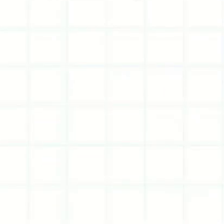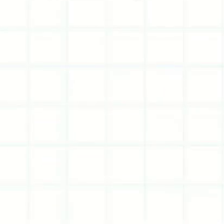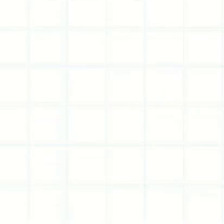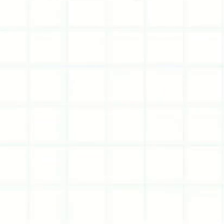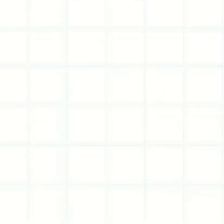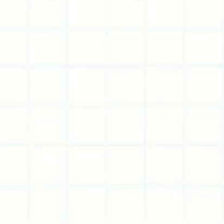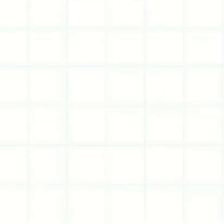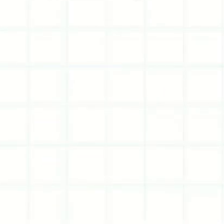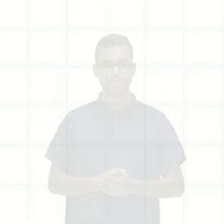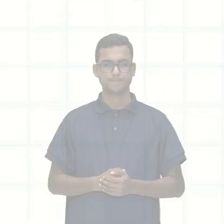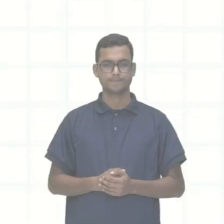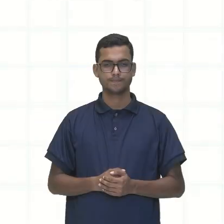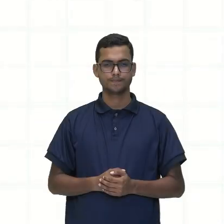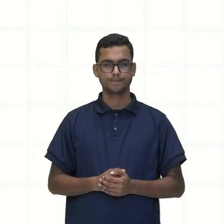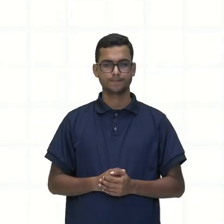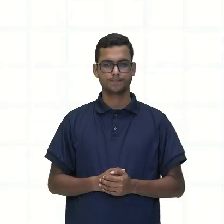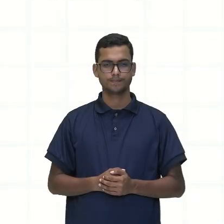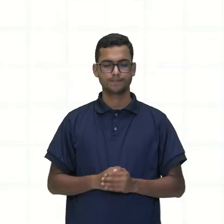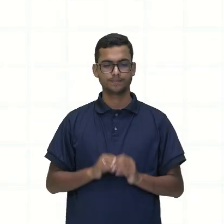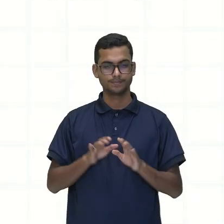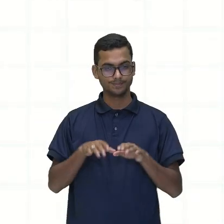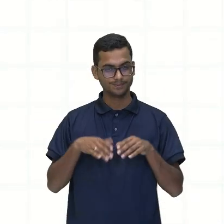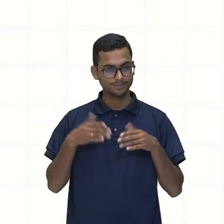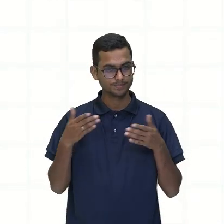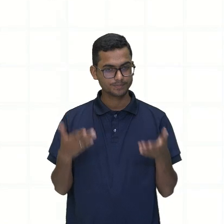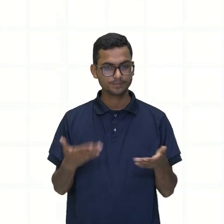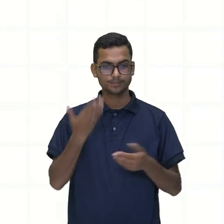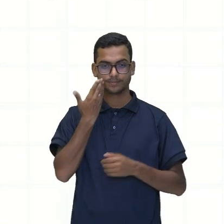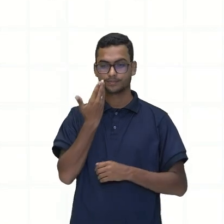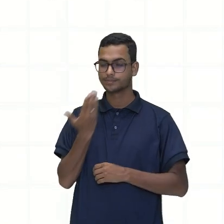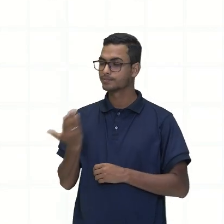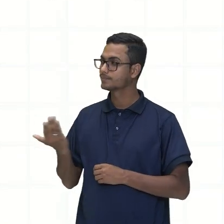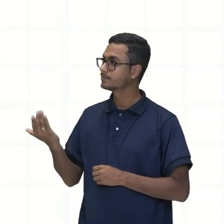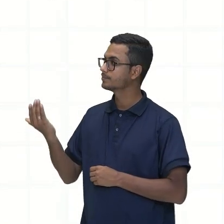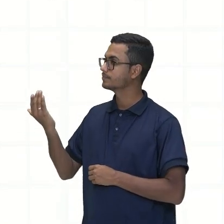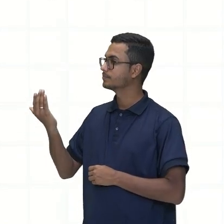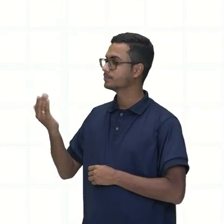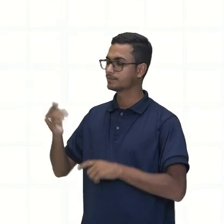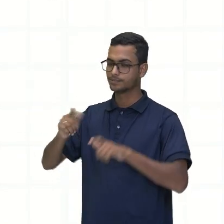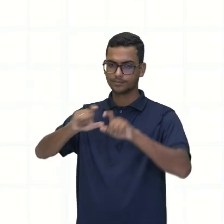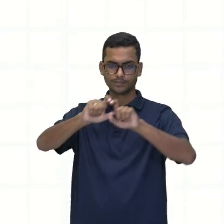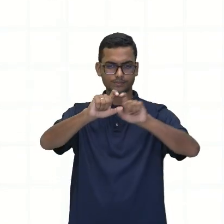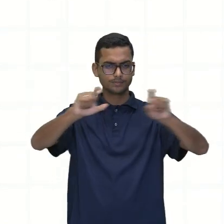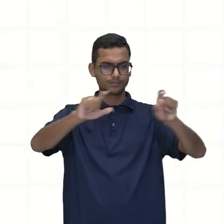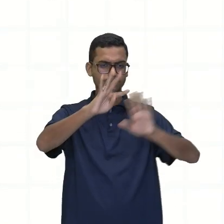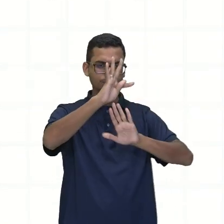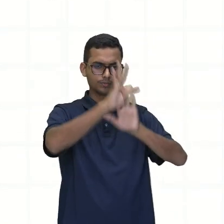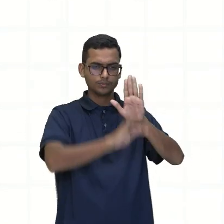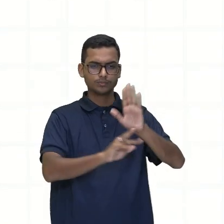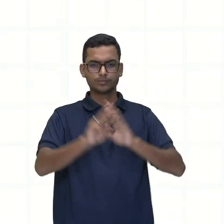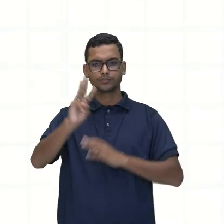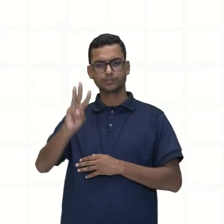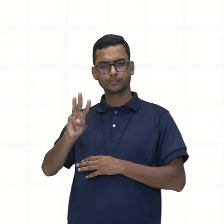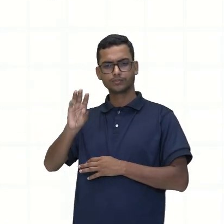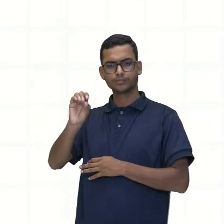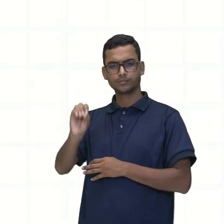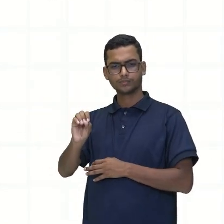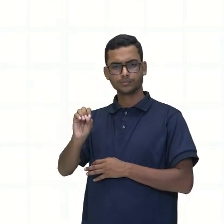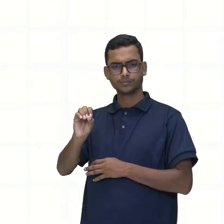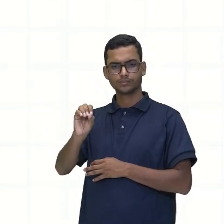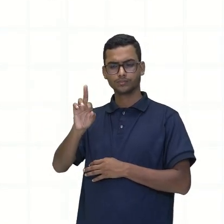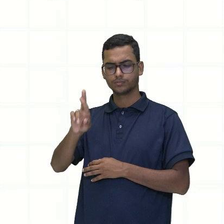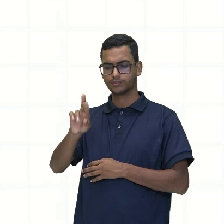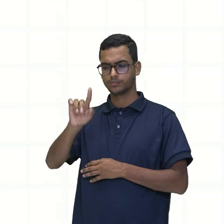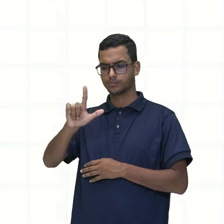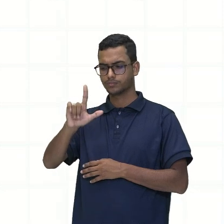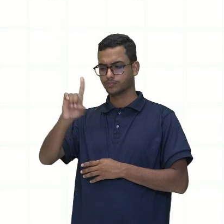Então, the term metaverse refers to a virtual world. A palavra world significa